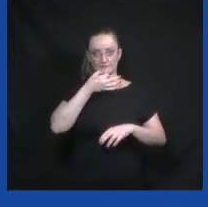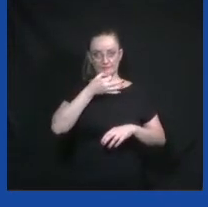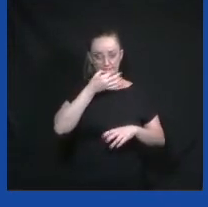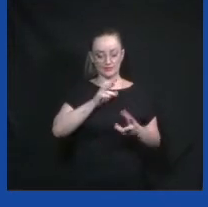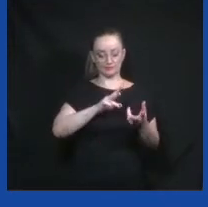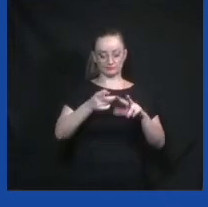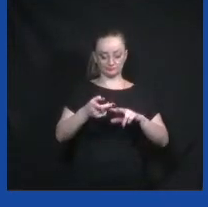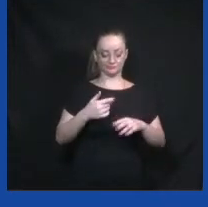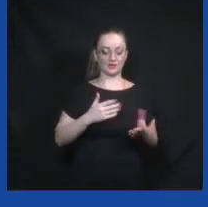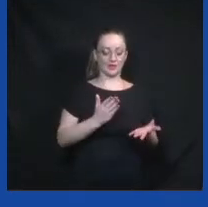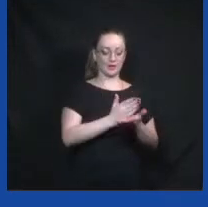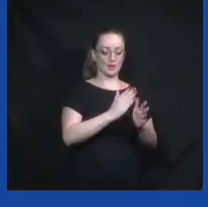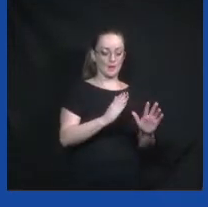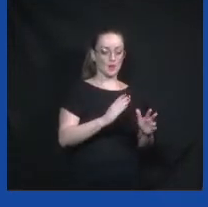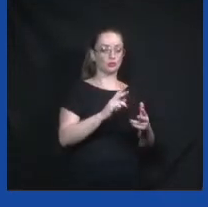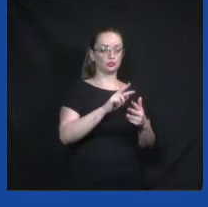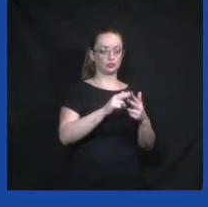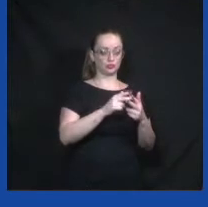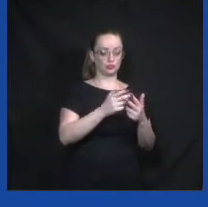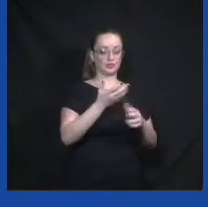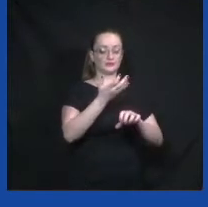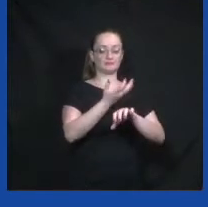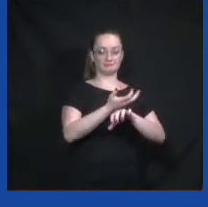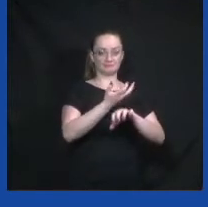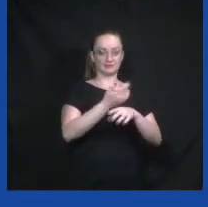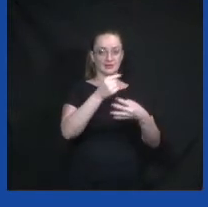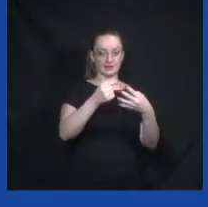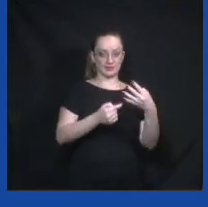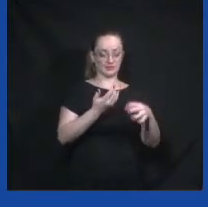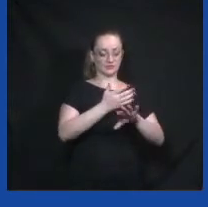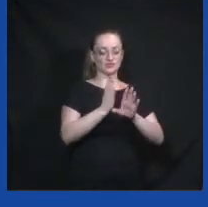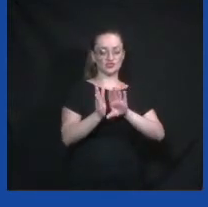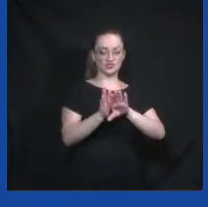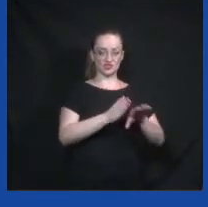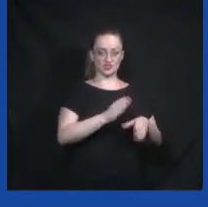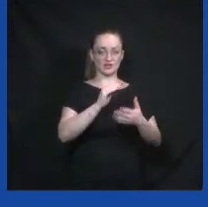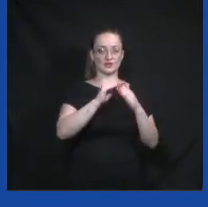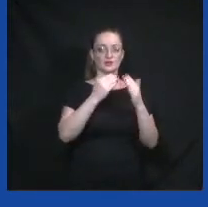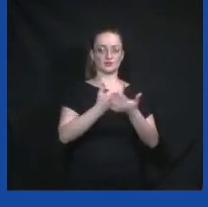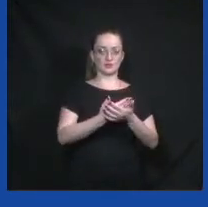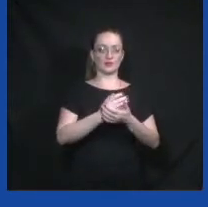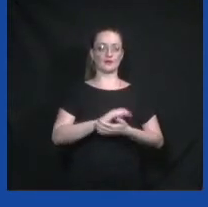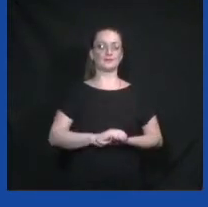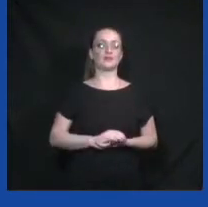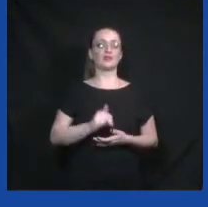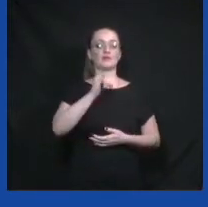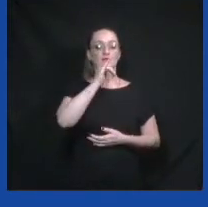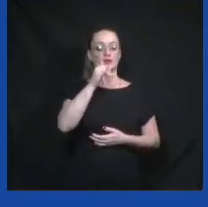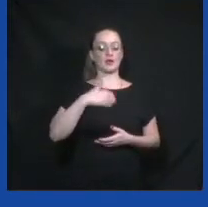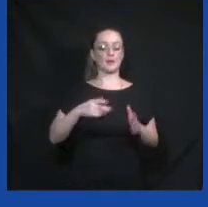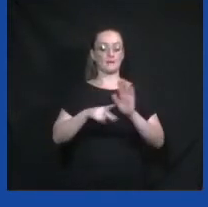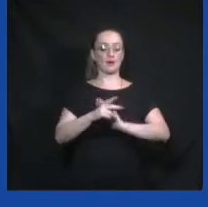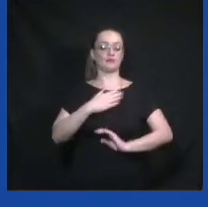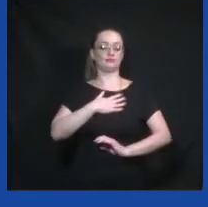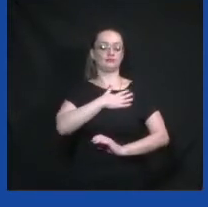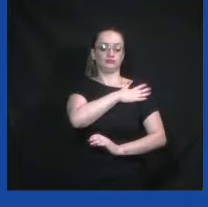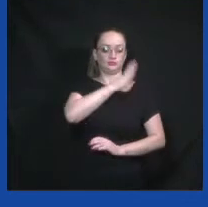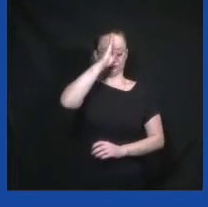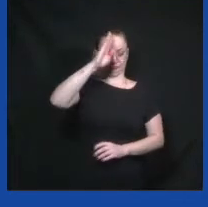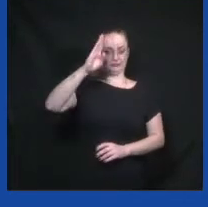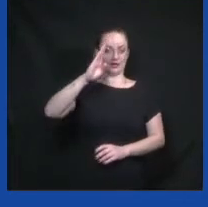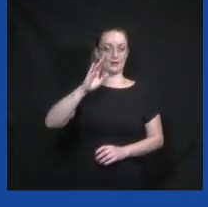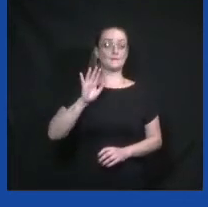gente acaba com duas disciplinas na escola acusadas de servirem ao regime autoritário, que